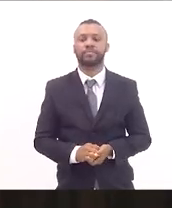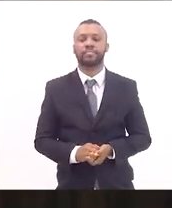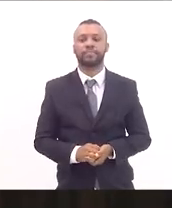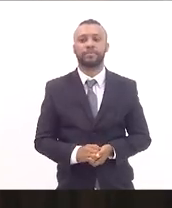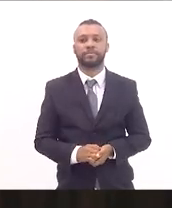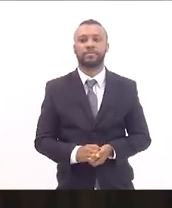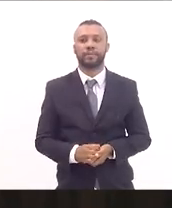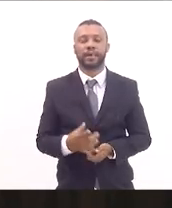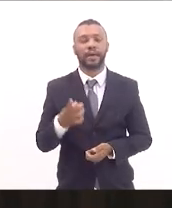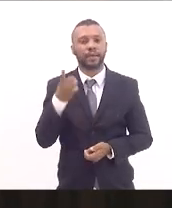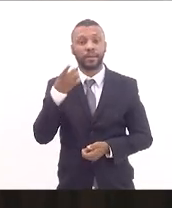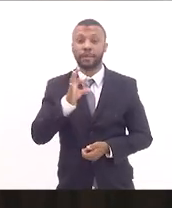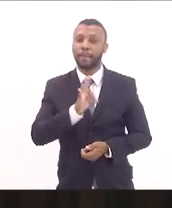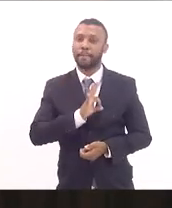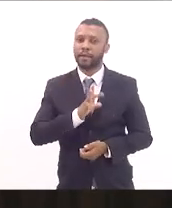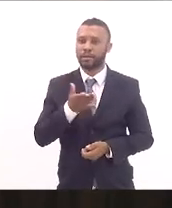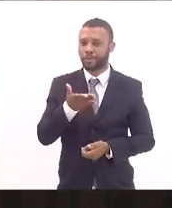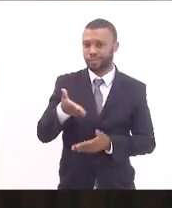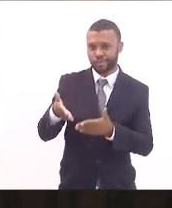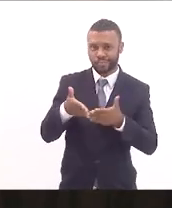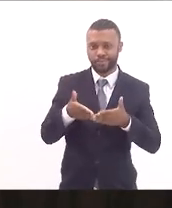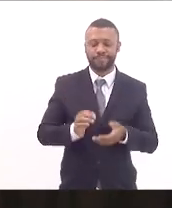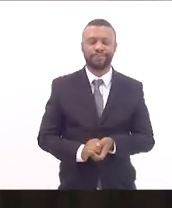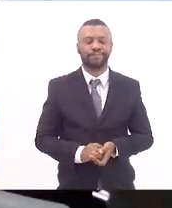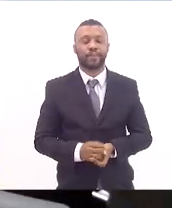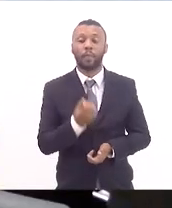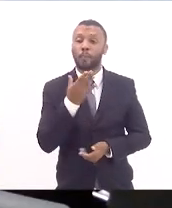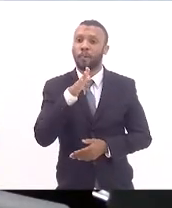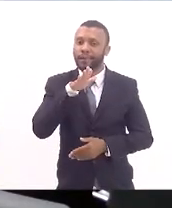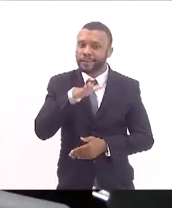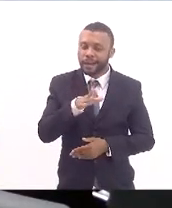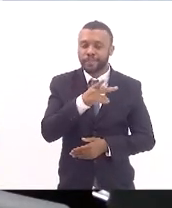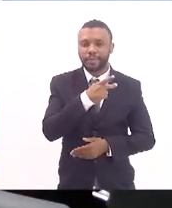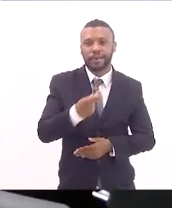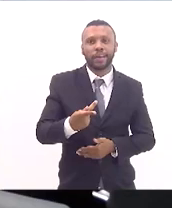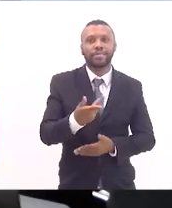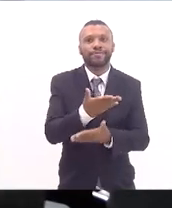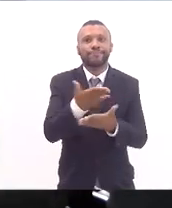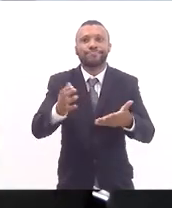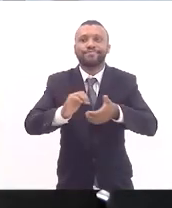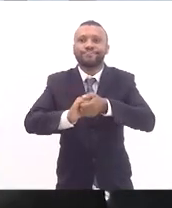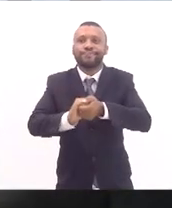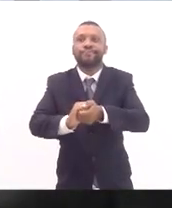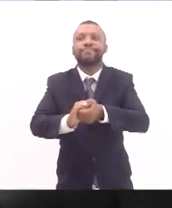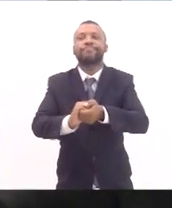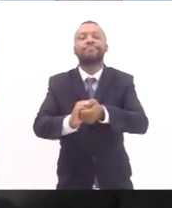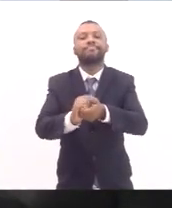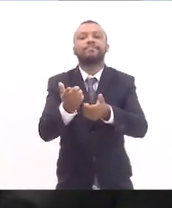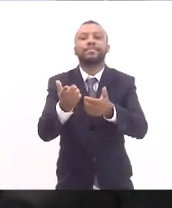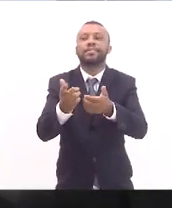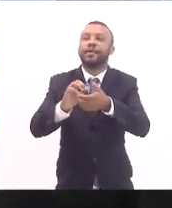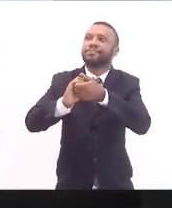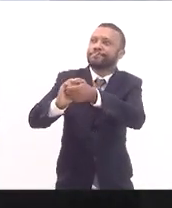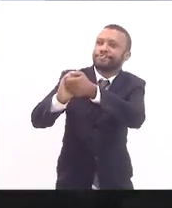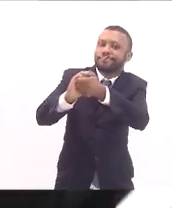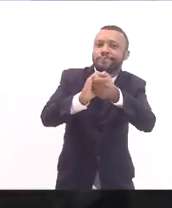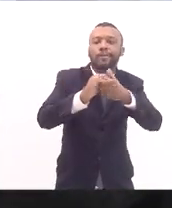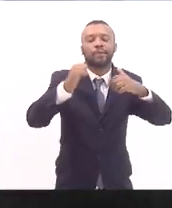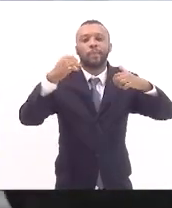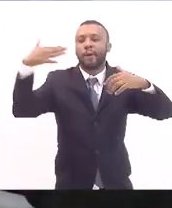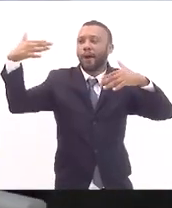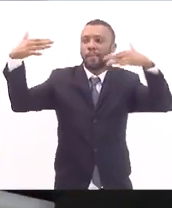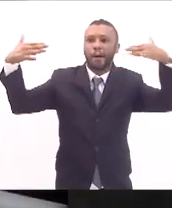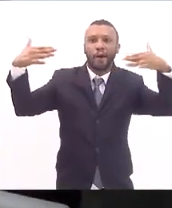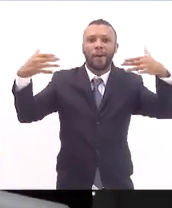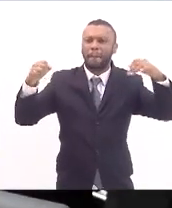Presidente deputada Martha Rocha por favor Boa tarde a todas e todos saudade quem se encontra nas Galerias É sempre bom